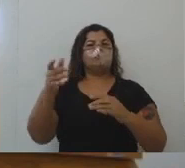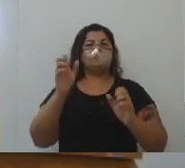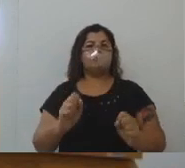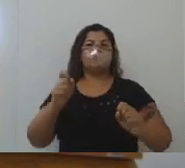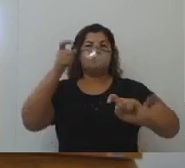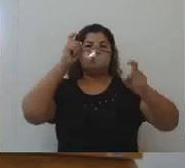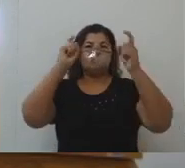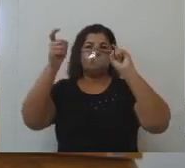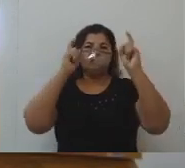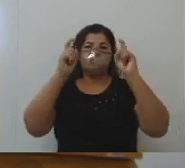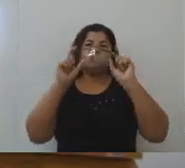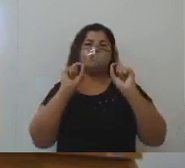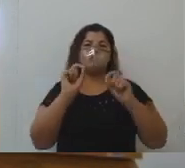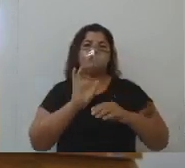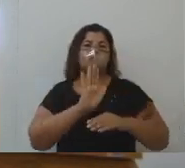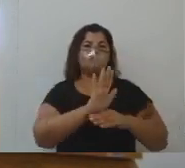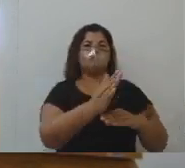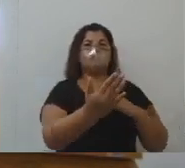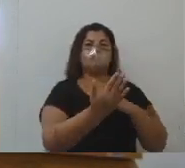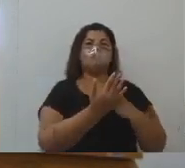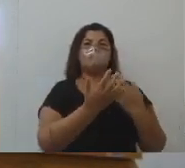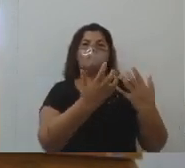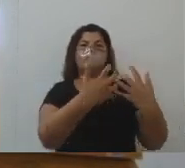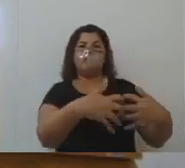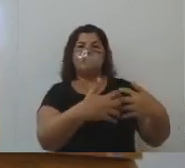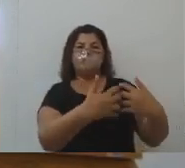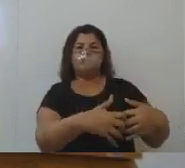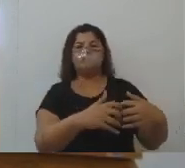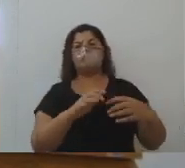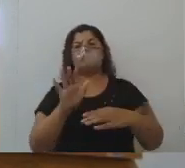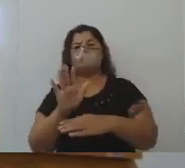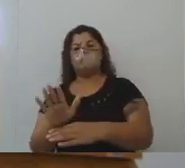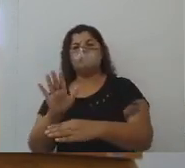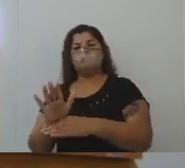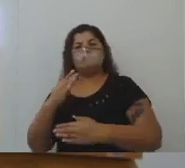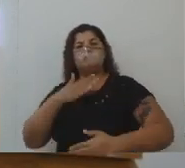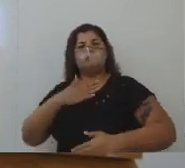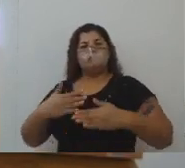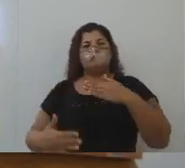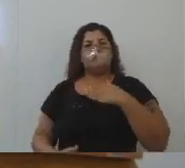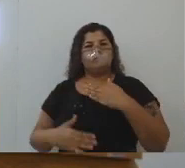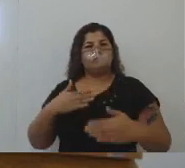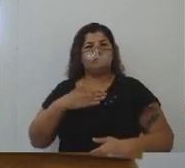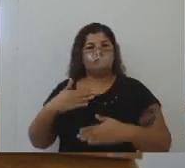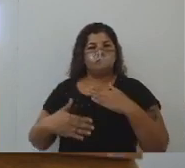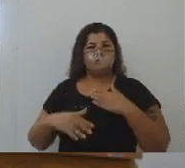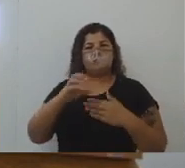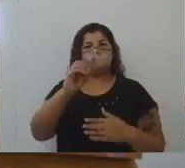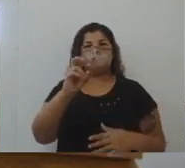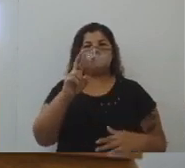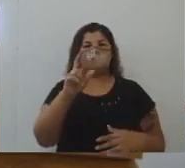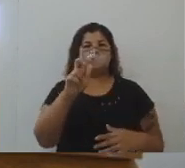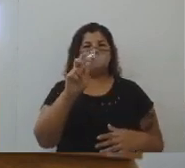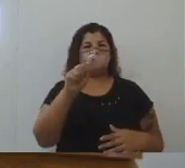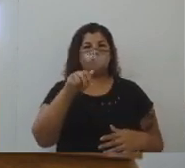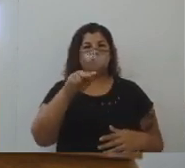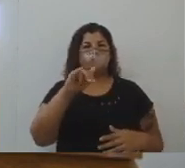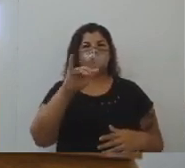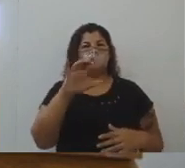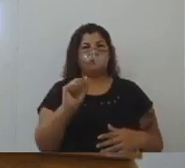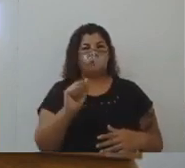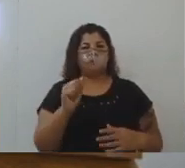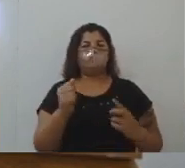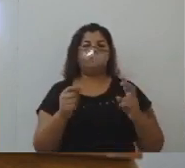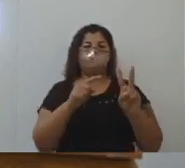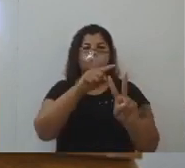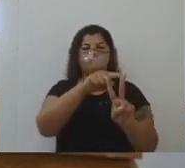chama de solidariedade mecânica e solidariedade orgânica, que são conceitos do Durkheim, certo? O Durkheim ele